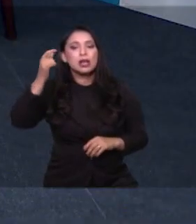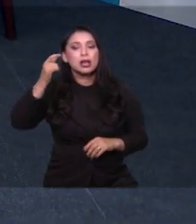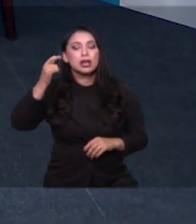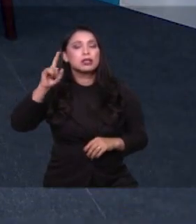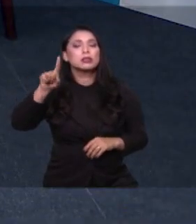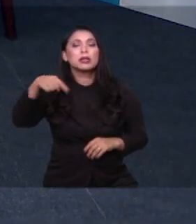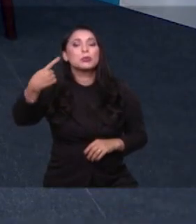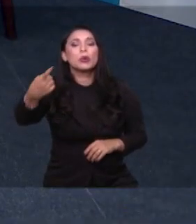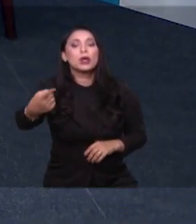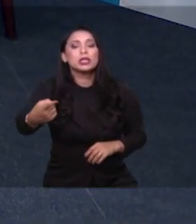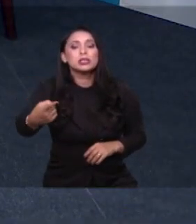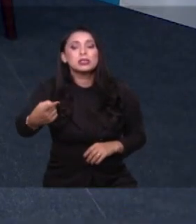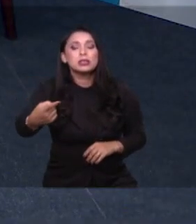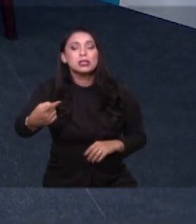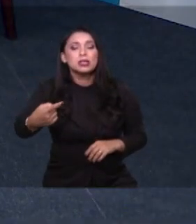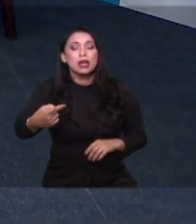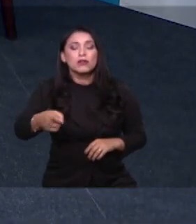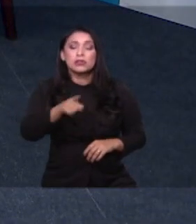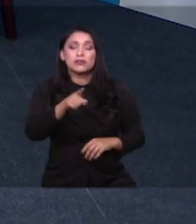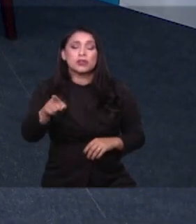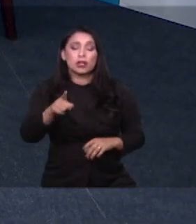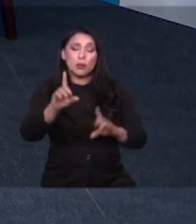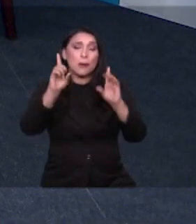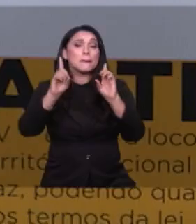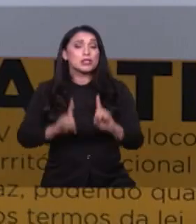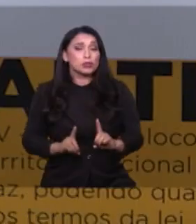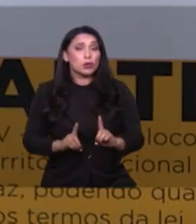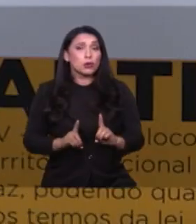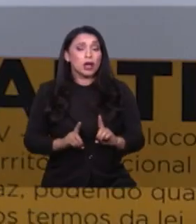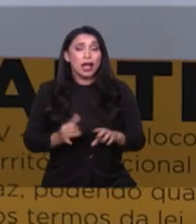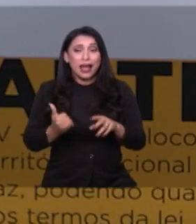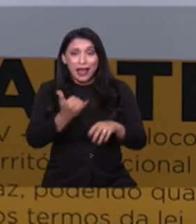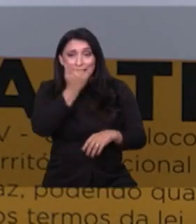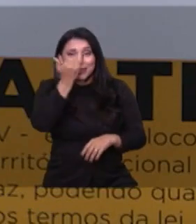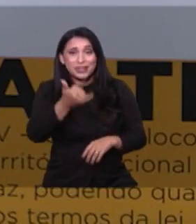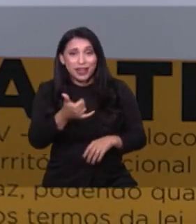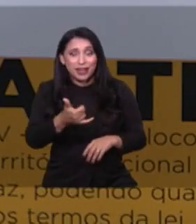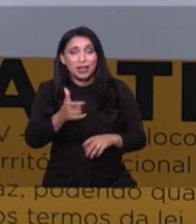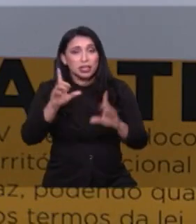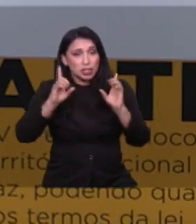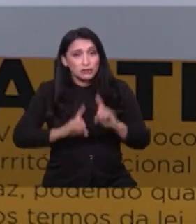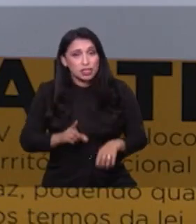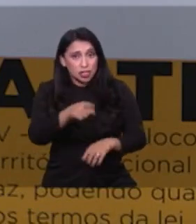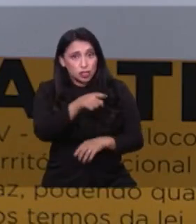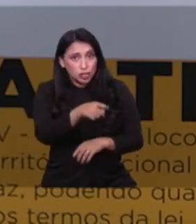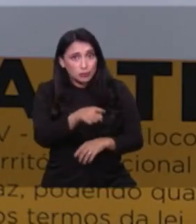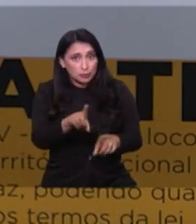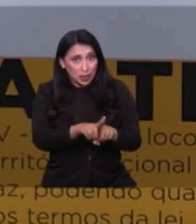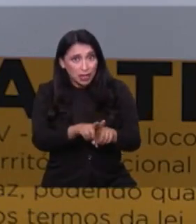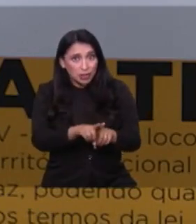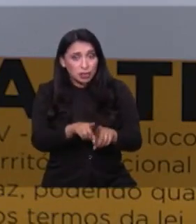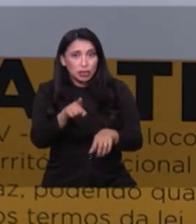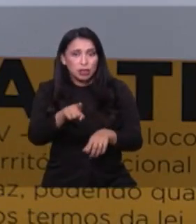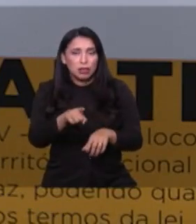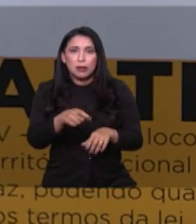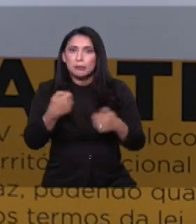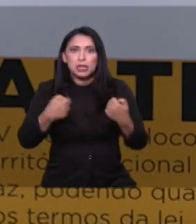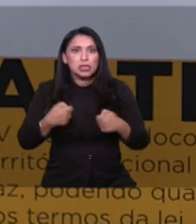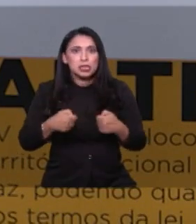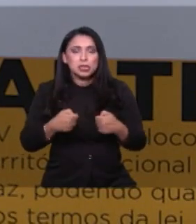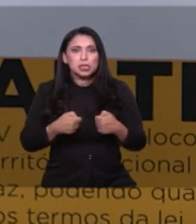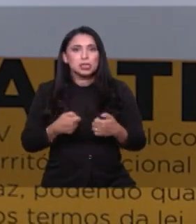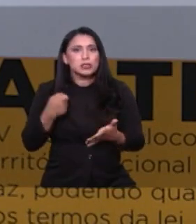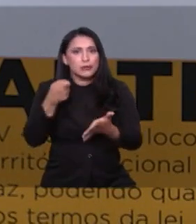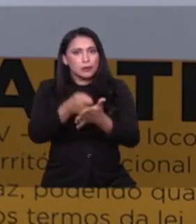fica a pessoa com deficiência. E pessoa com deficiência também tem que saber correr atrás do seu direito. Eu sei que não